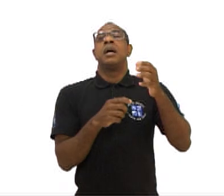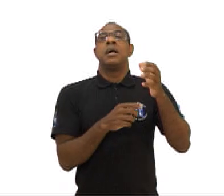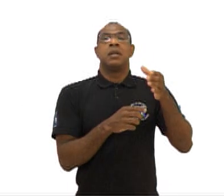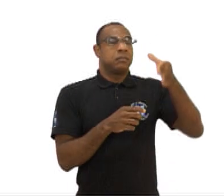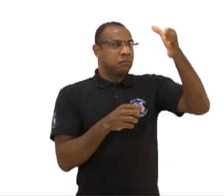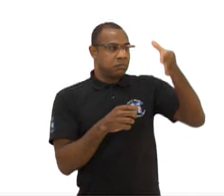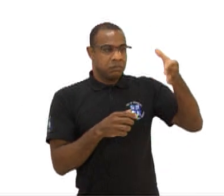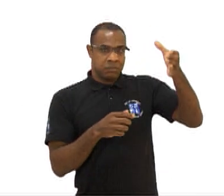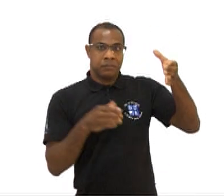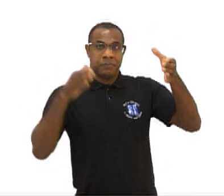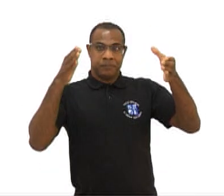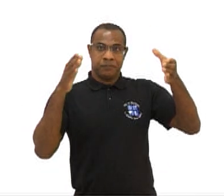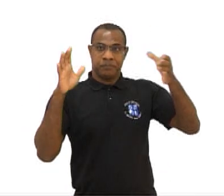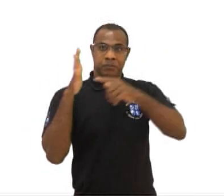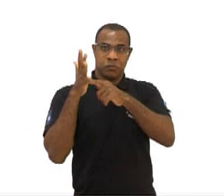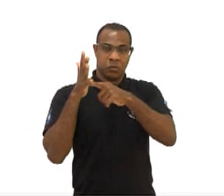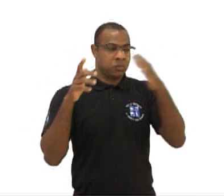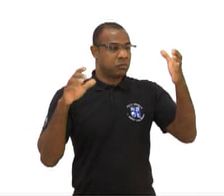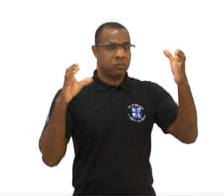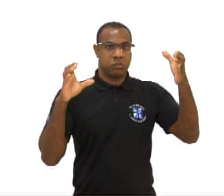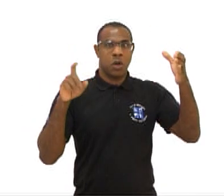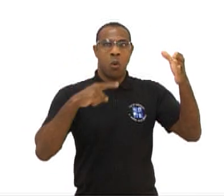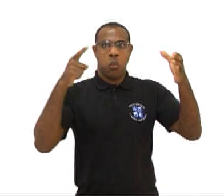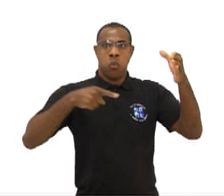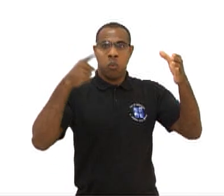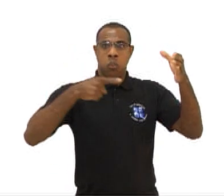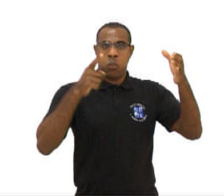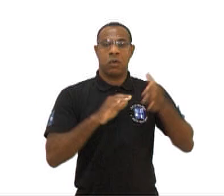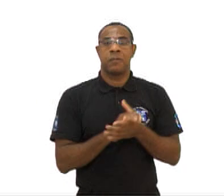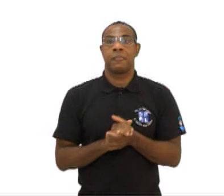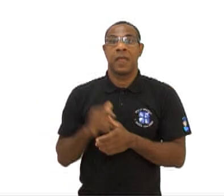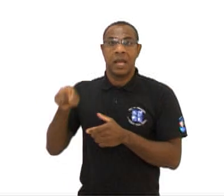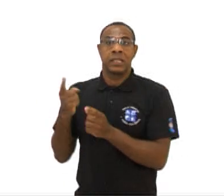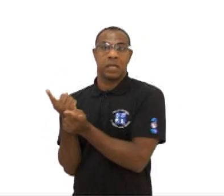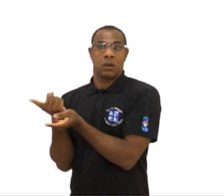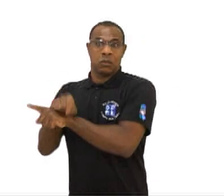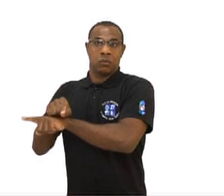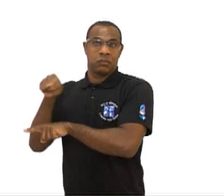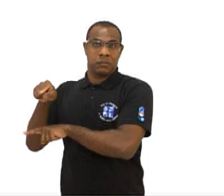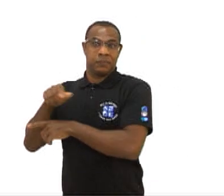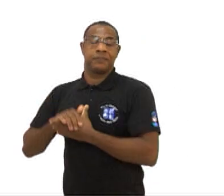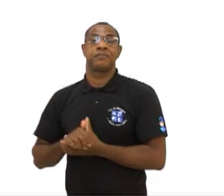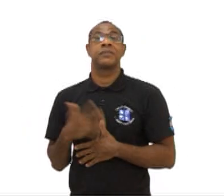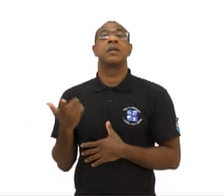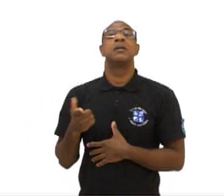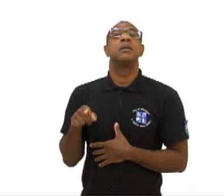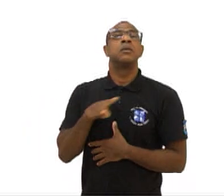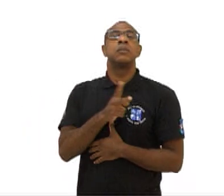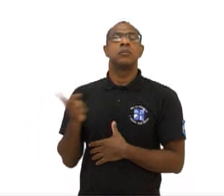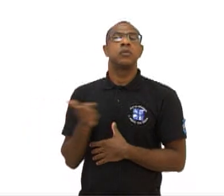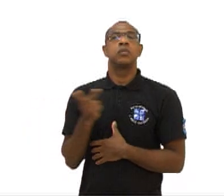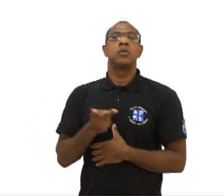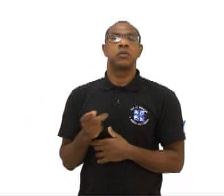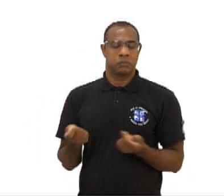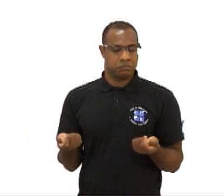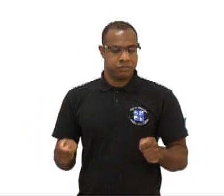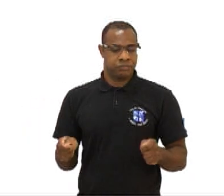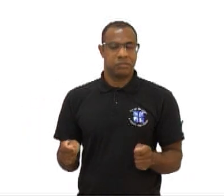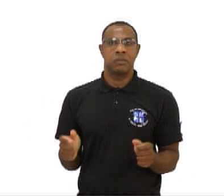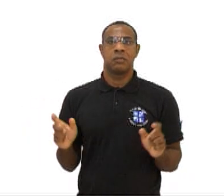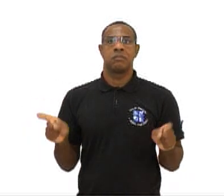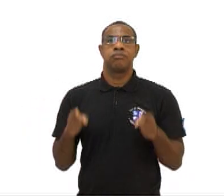então está aqui. Com os carros orientados de acordo com as figuras, os estudantes ligaram as ventoinhas e aguardaram o fluxo de ar